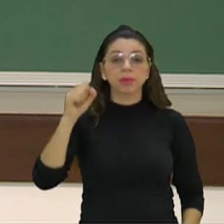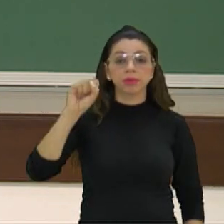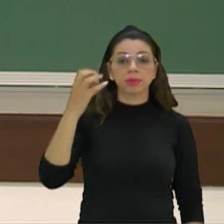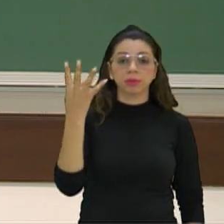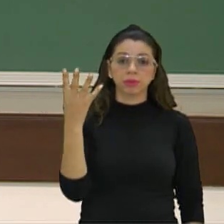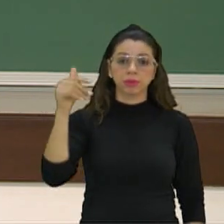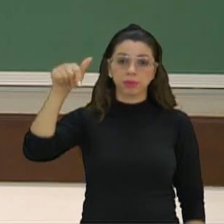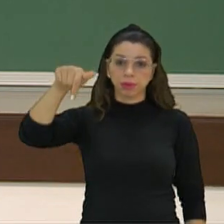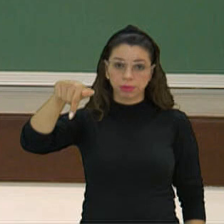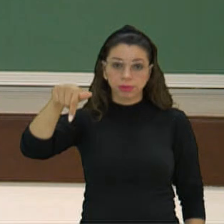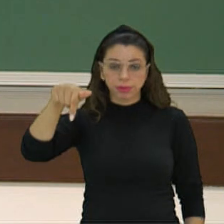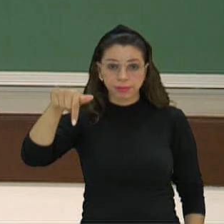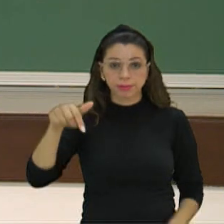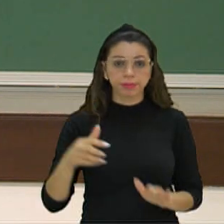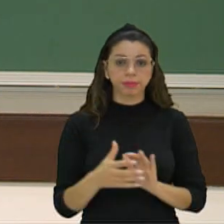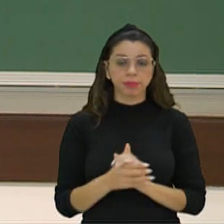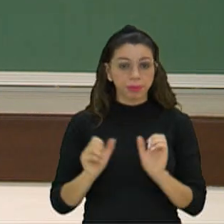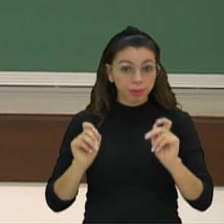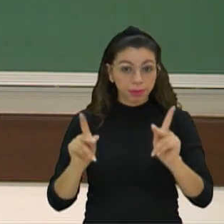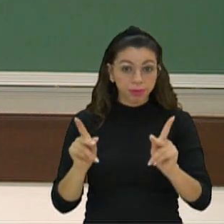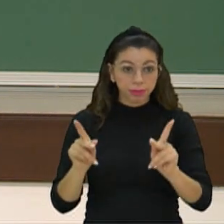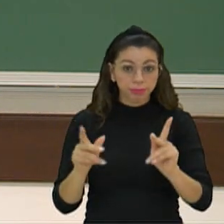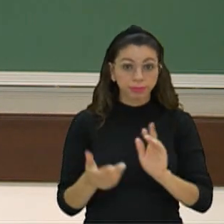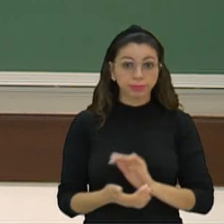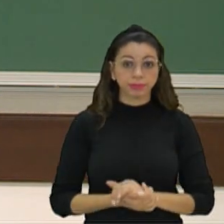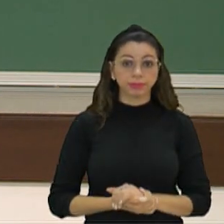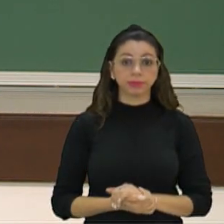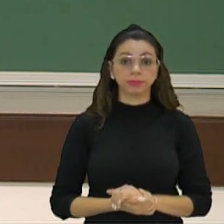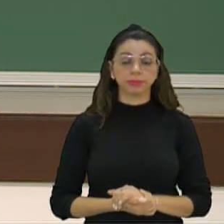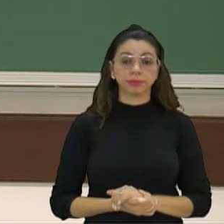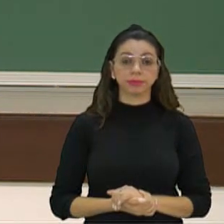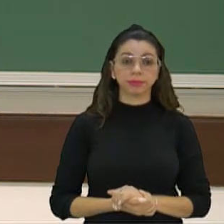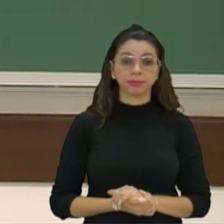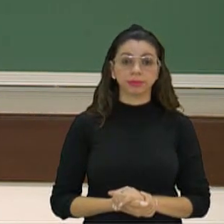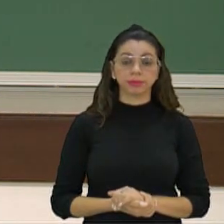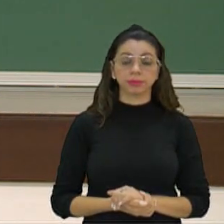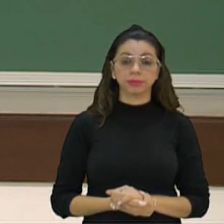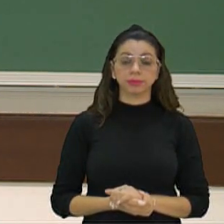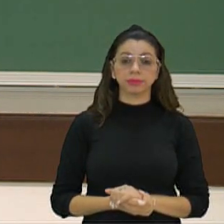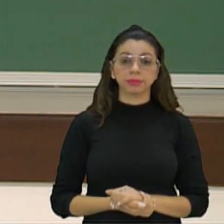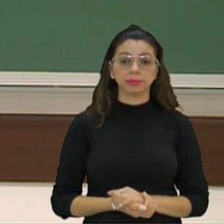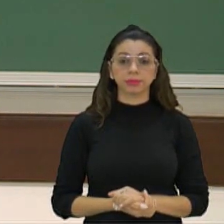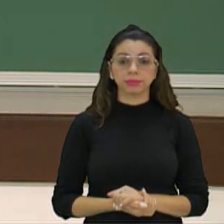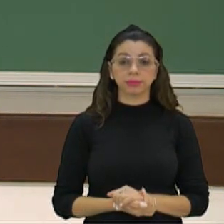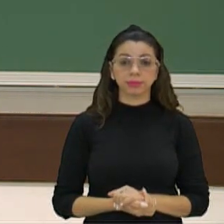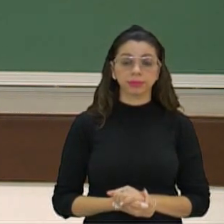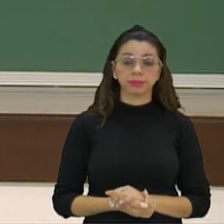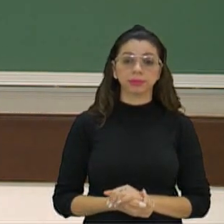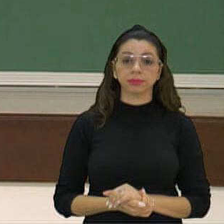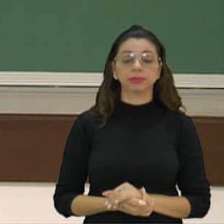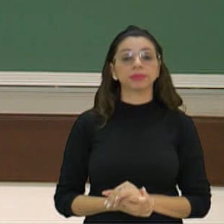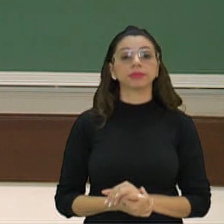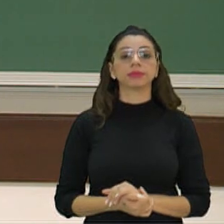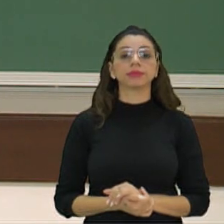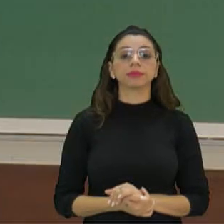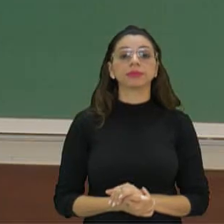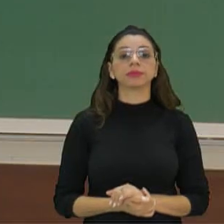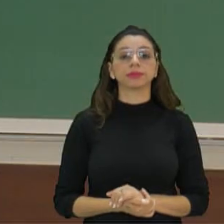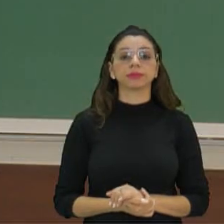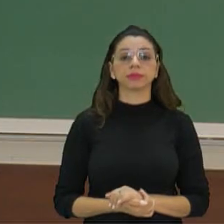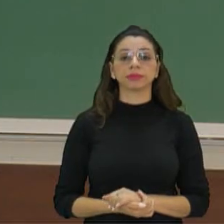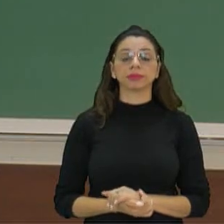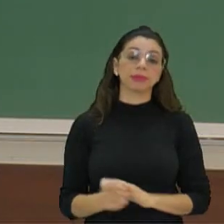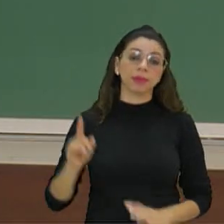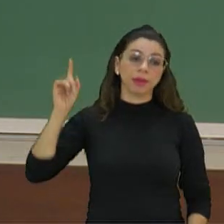de 1847, ok? Bora seguir. After reading. Então aqui,